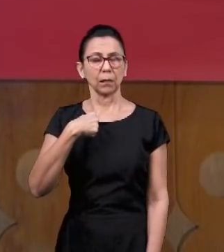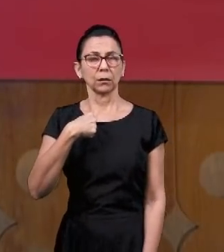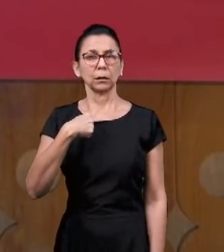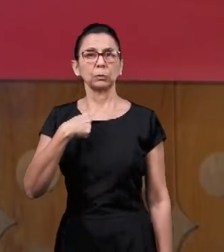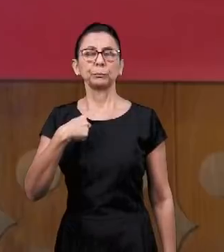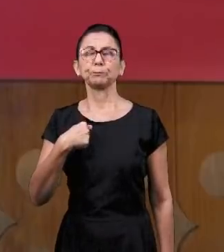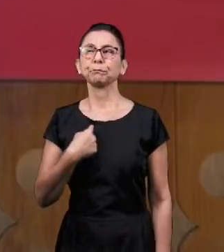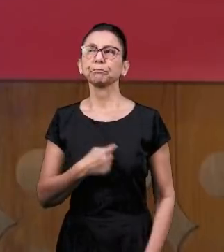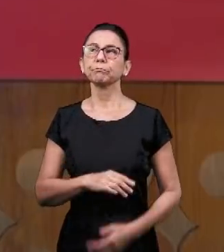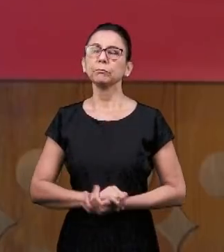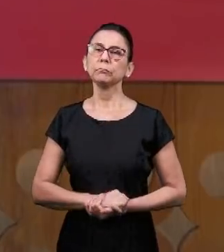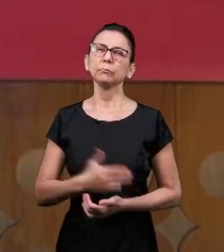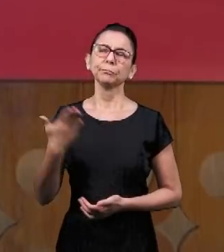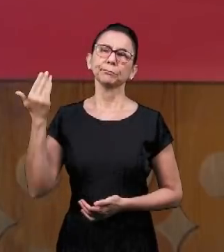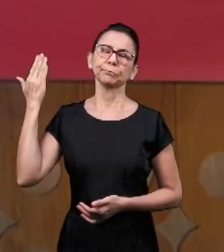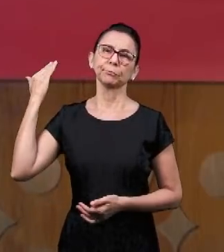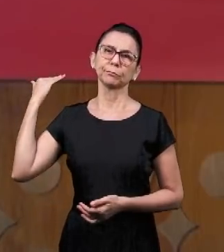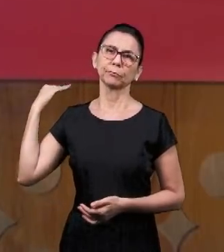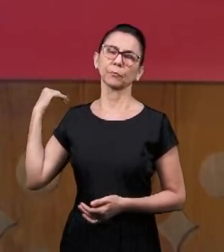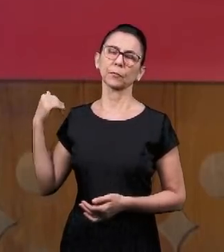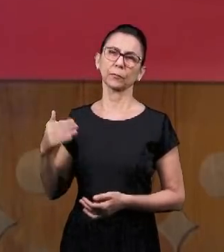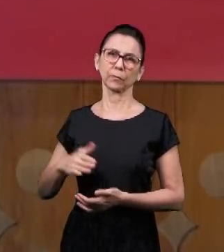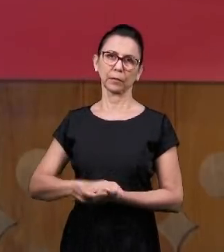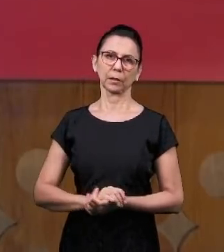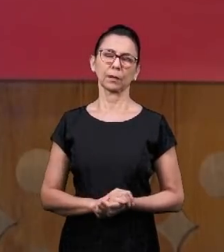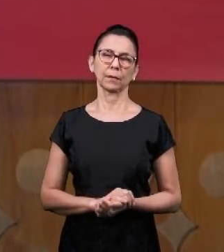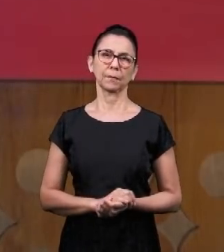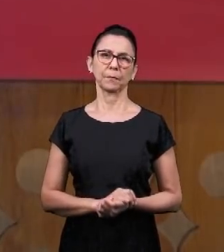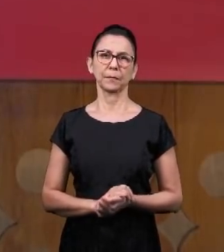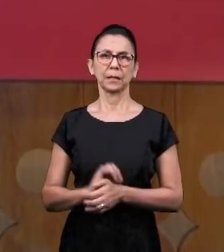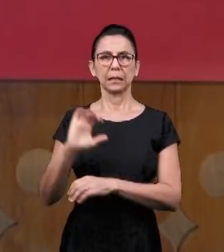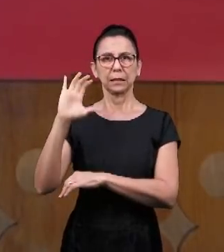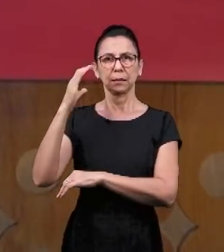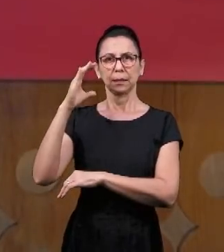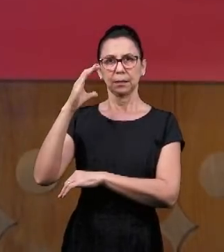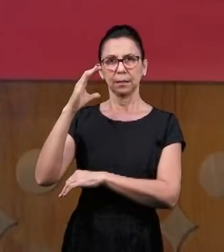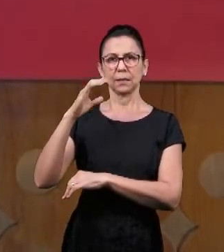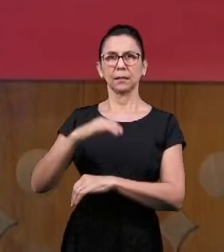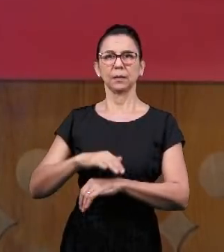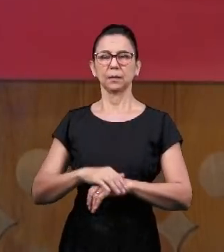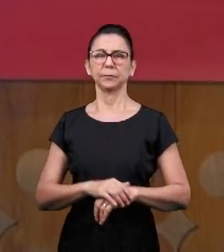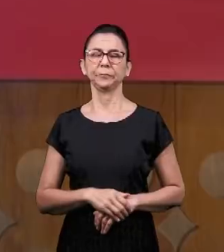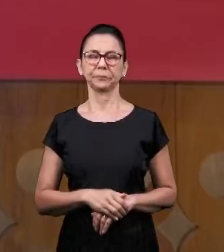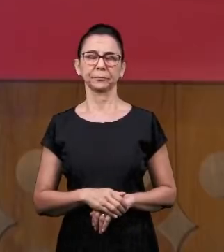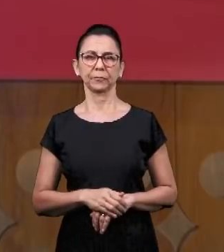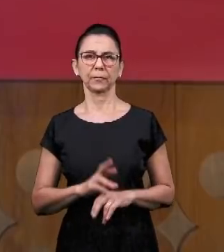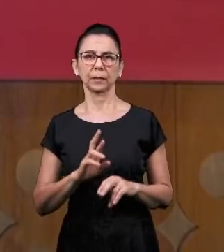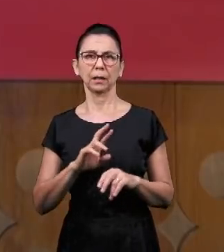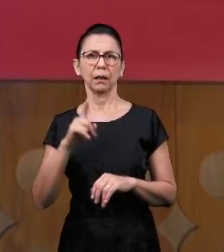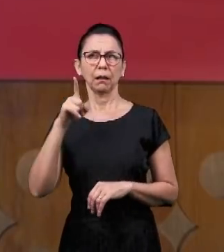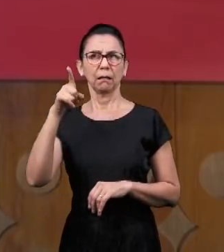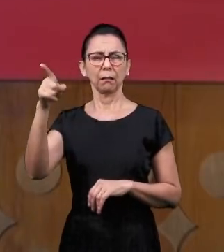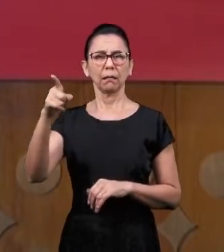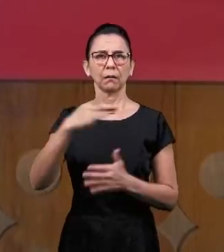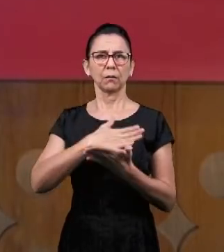lá naquela usina Ferreaço, tinha um irmão que era diácono, motorista de caminhão, estava no 5º dia de jejum.